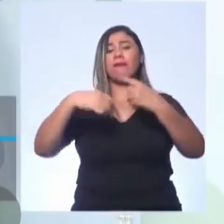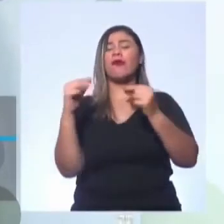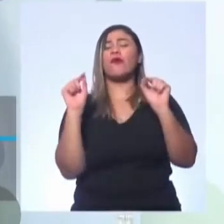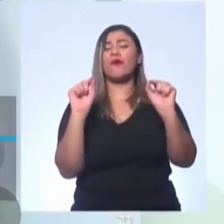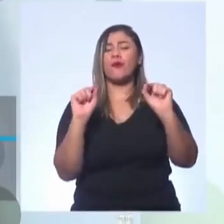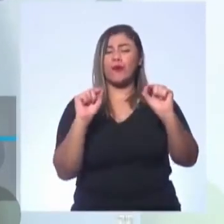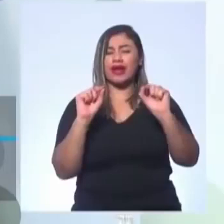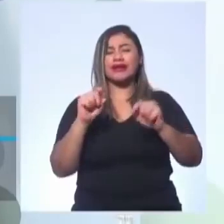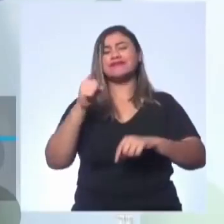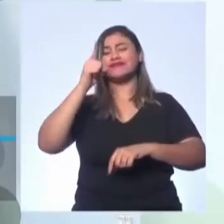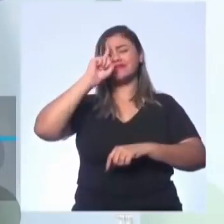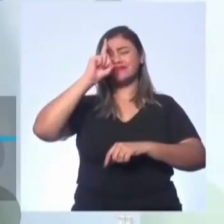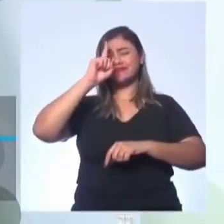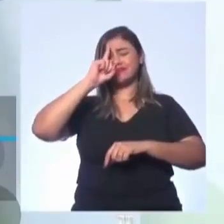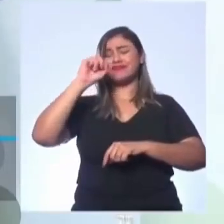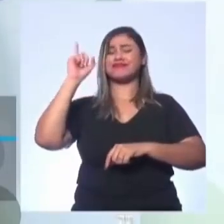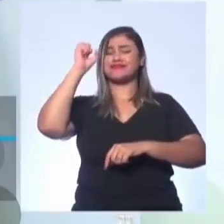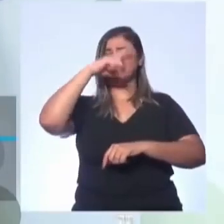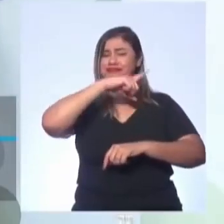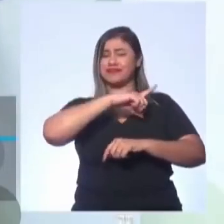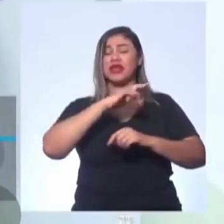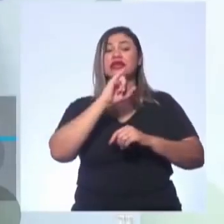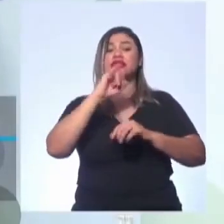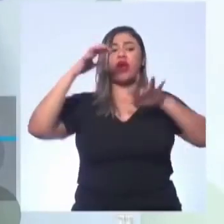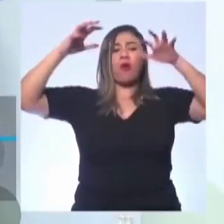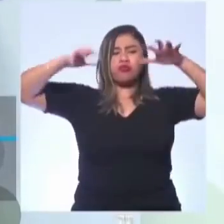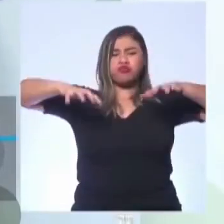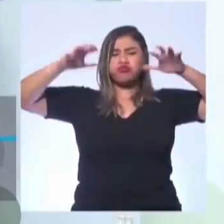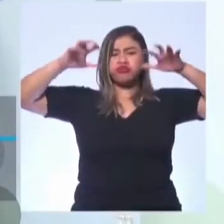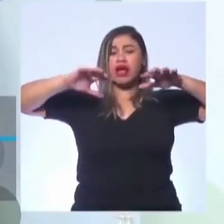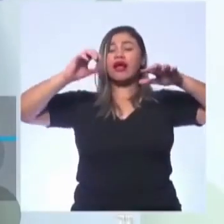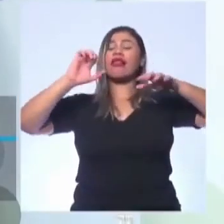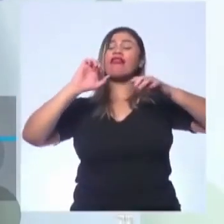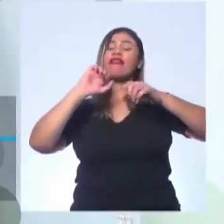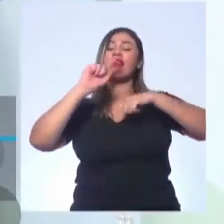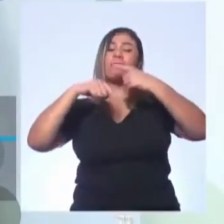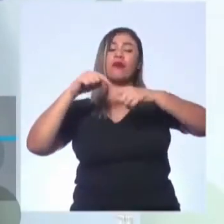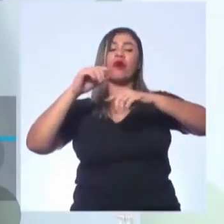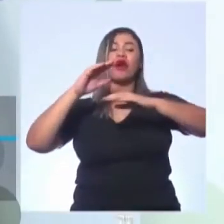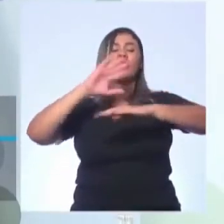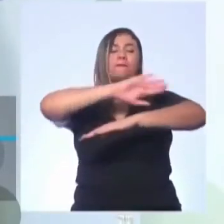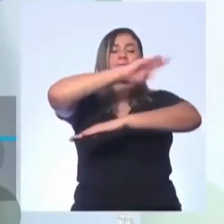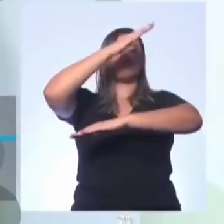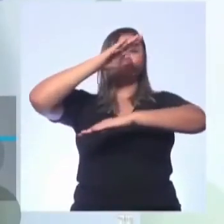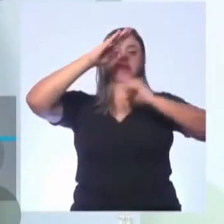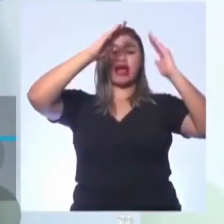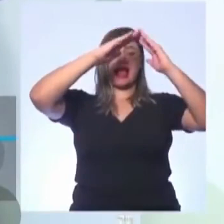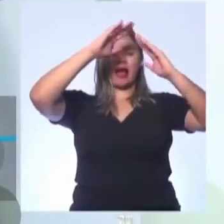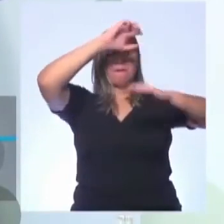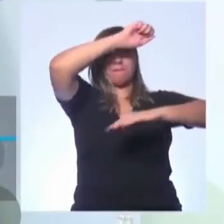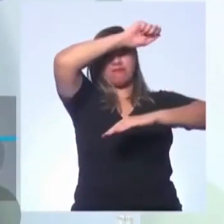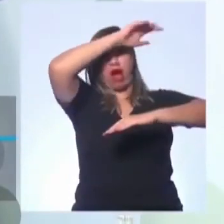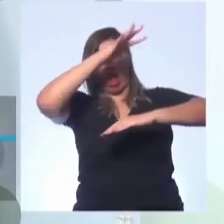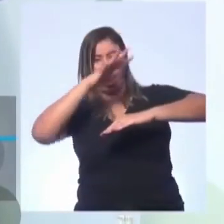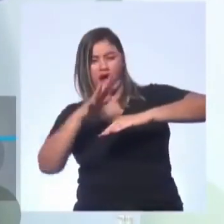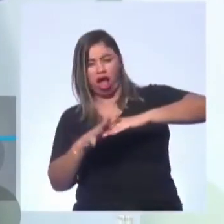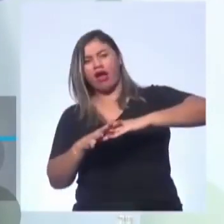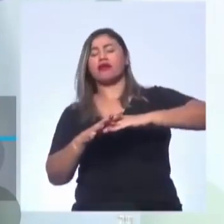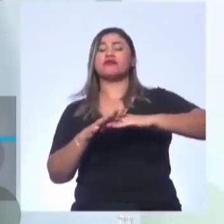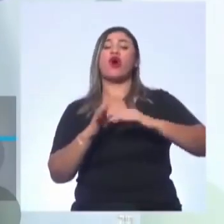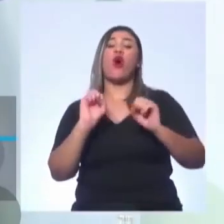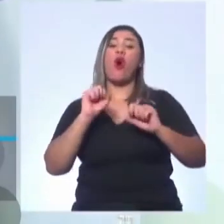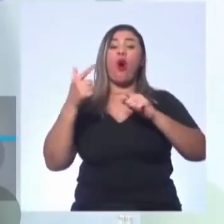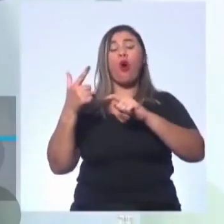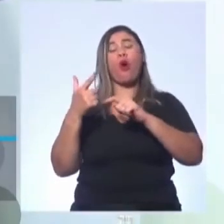né, o dia a dia dessa população. Se chove muito, pode ocorrer aí desmoronamento, né? Como pode também acontecer enchentes